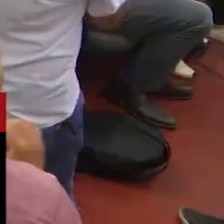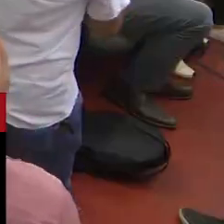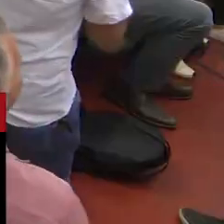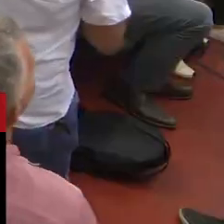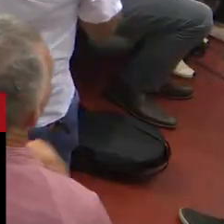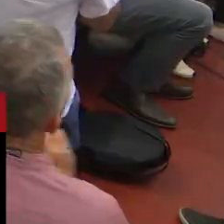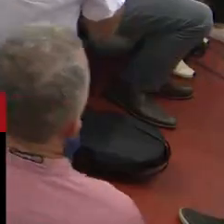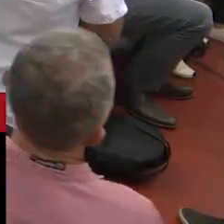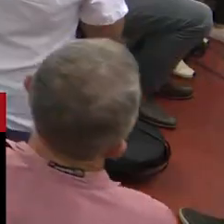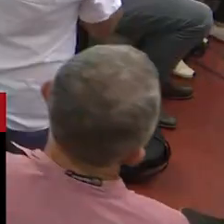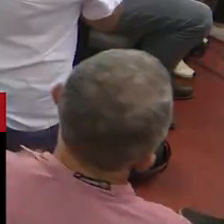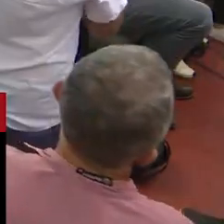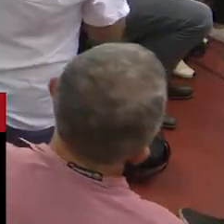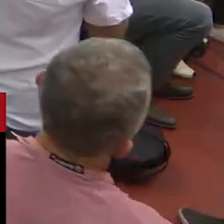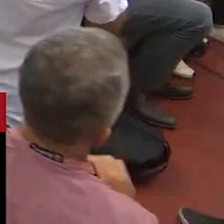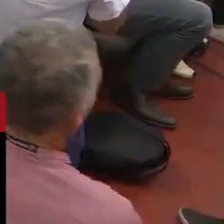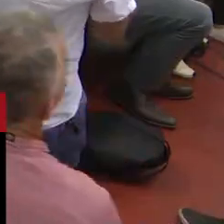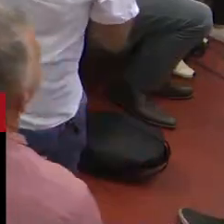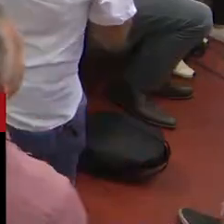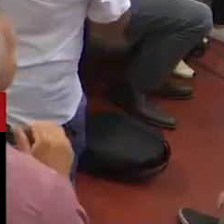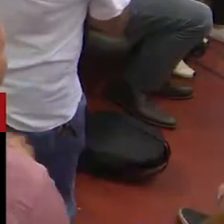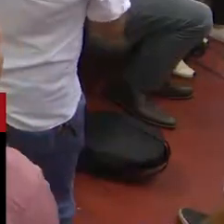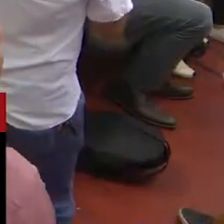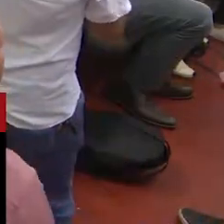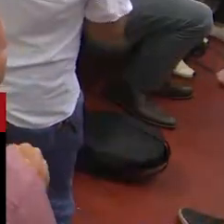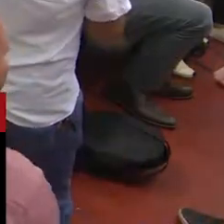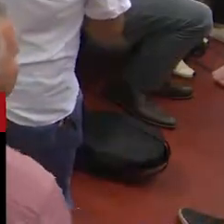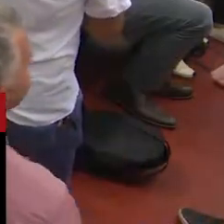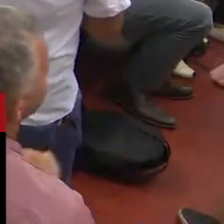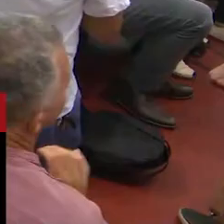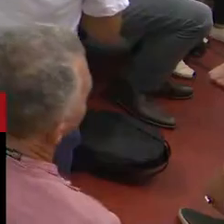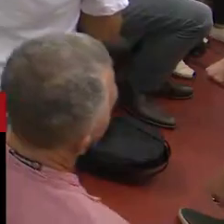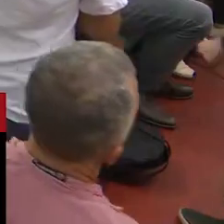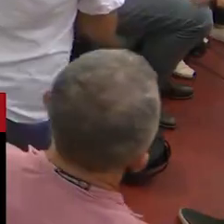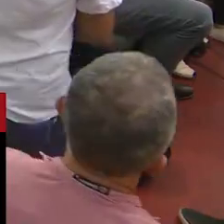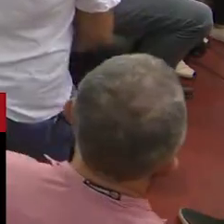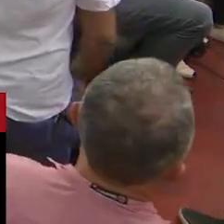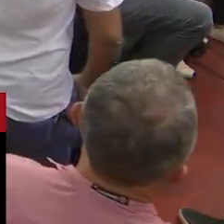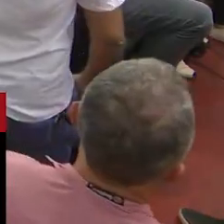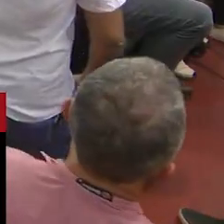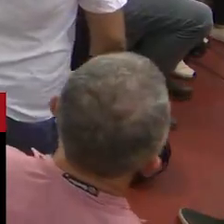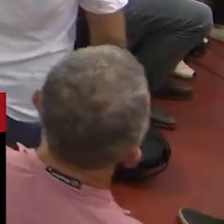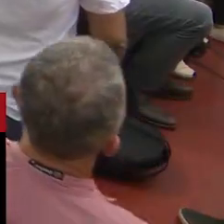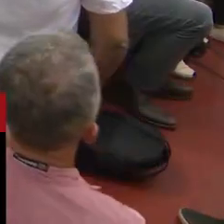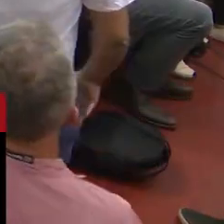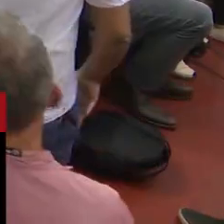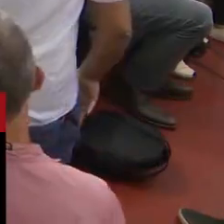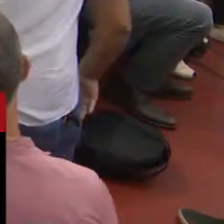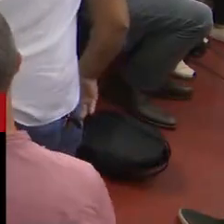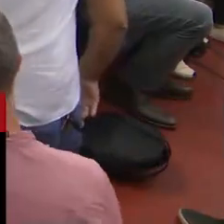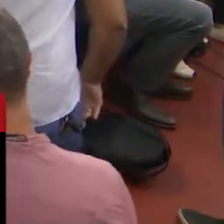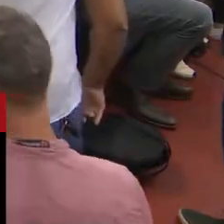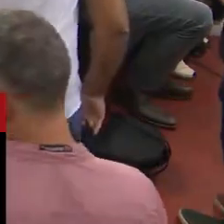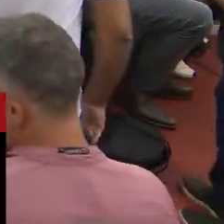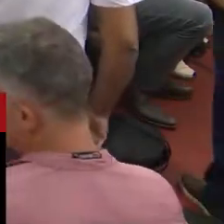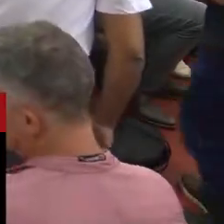chegou a escola do Agricultor depois nós toca outra